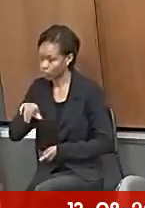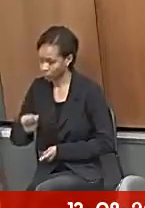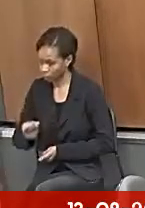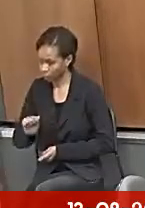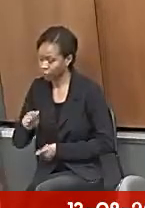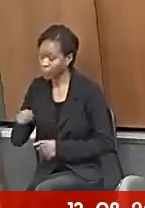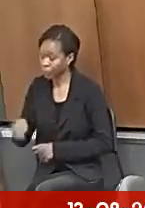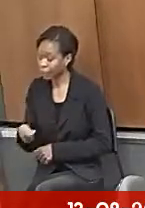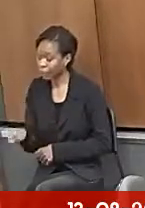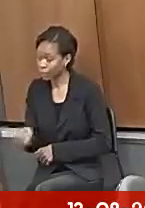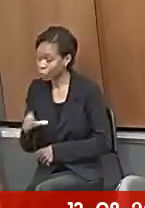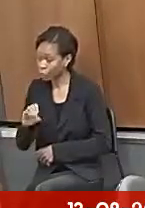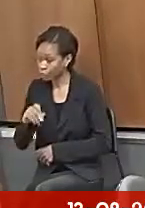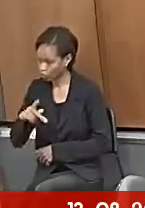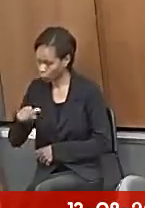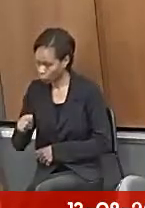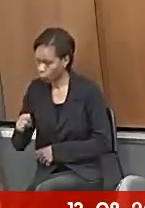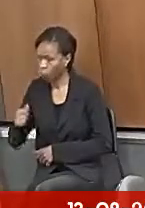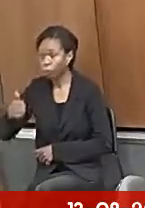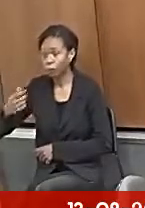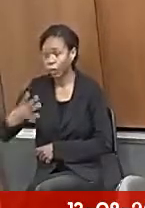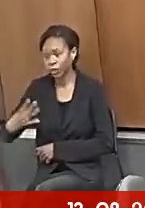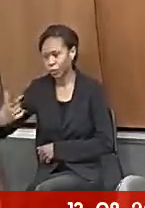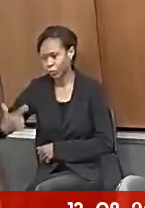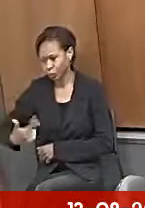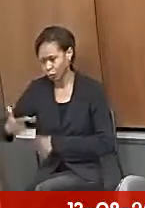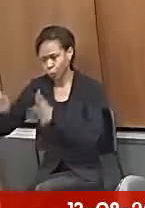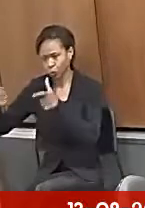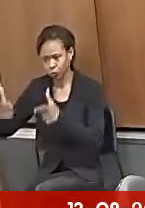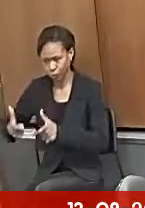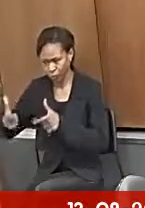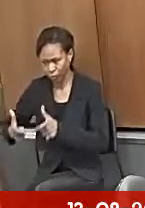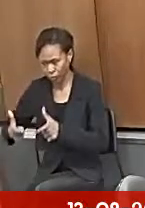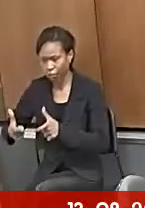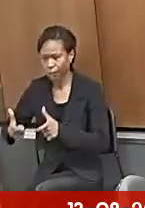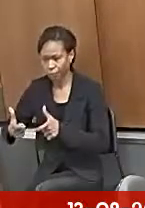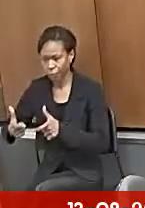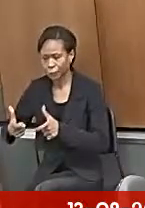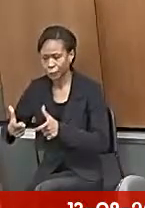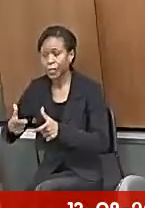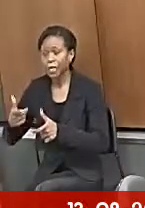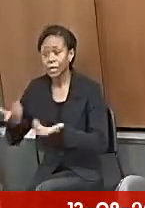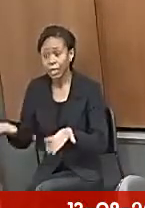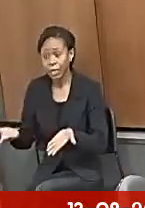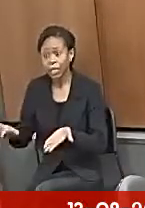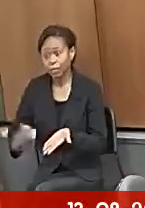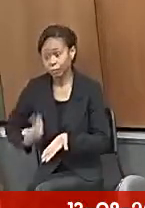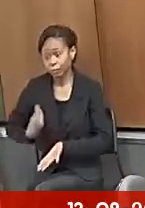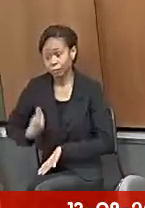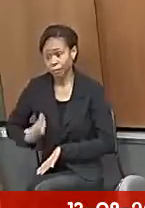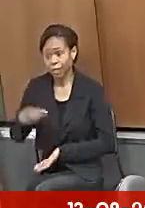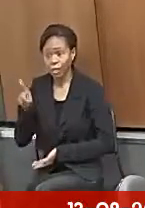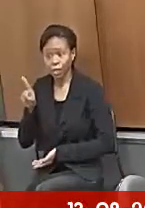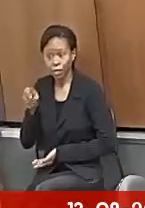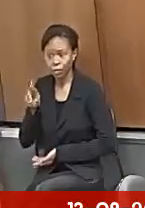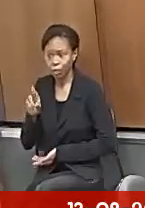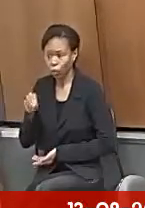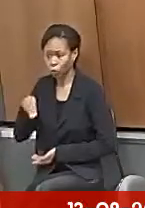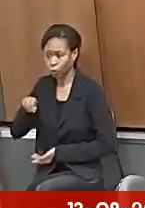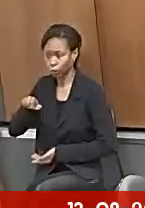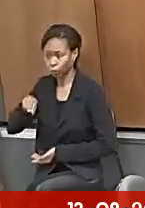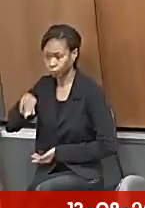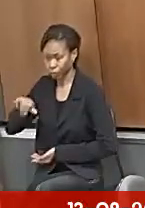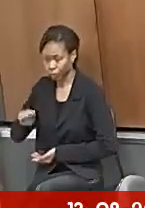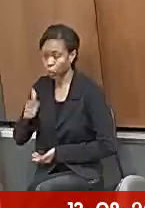ocupa a 42ª posição no ranking da itf está na romênia participando de dois torneios